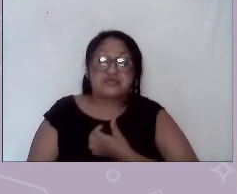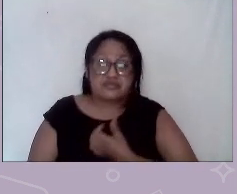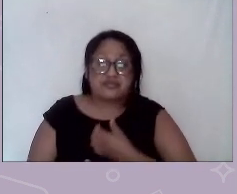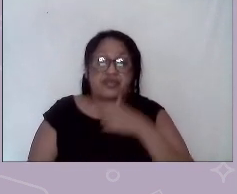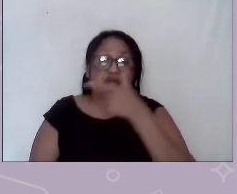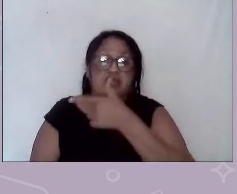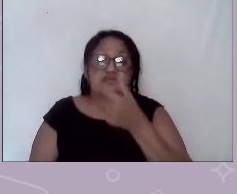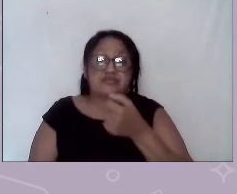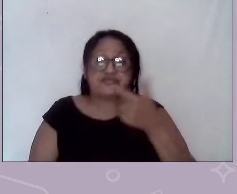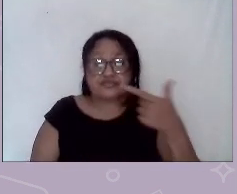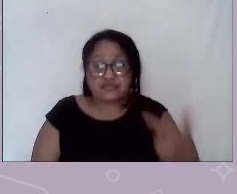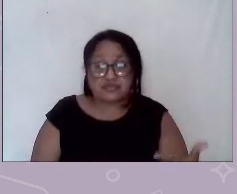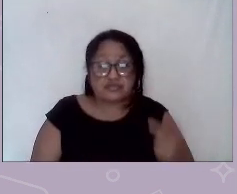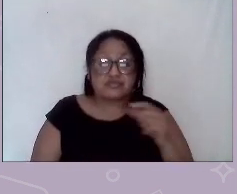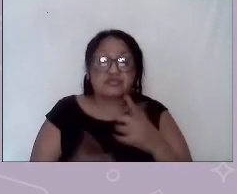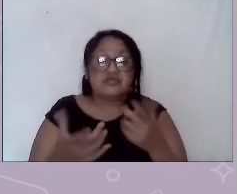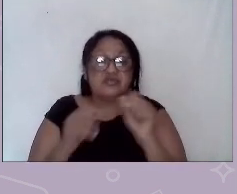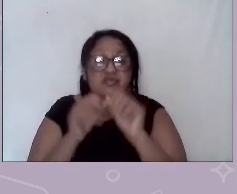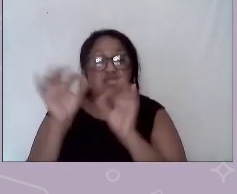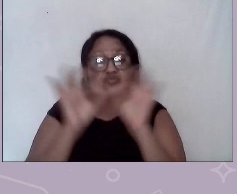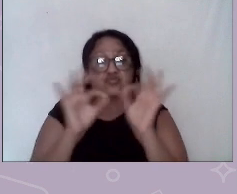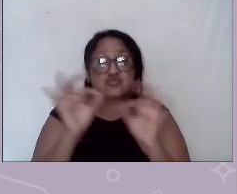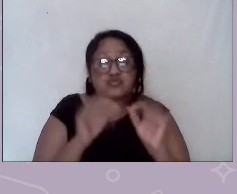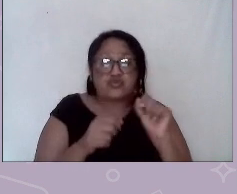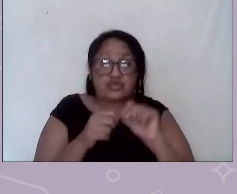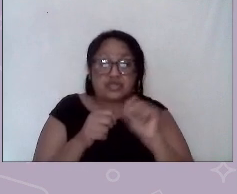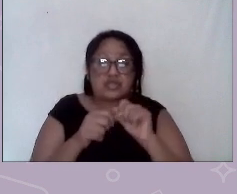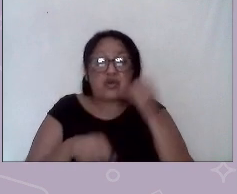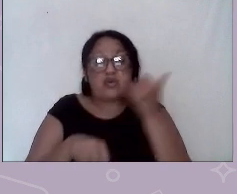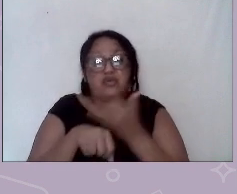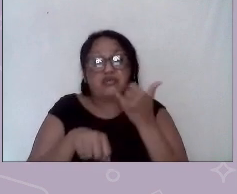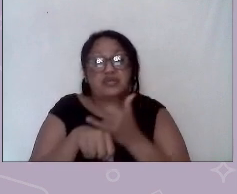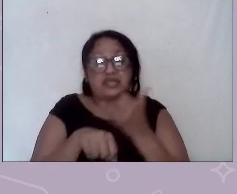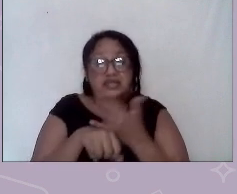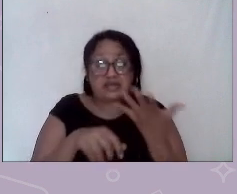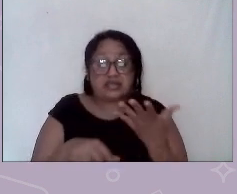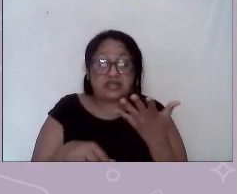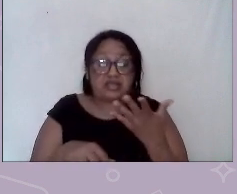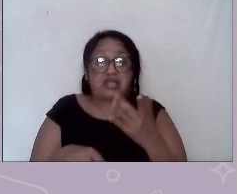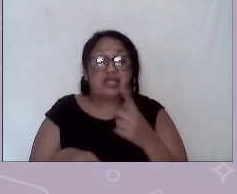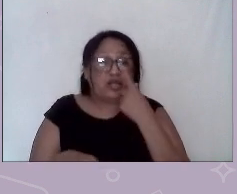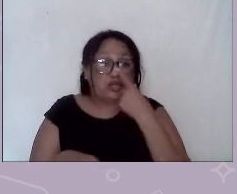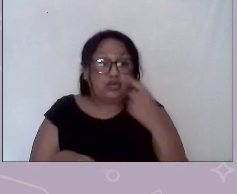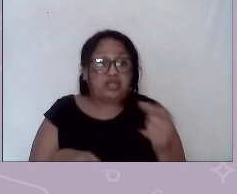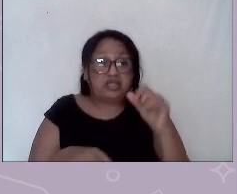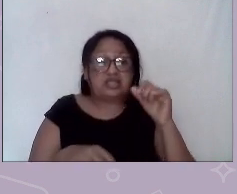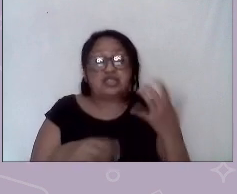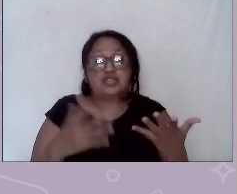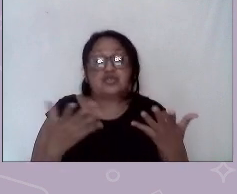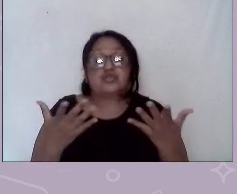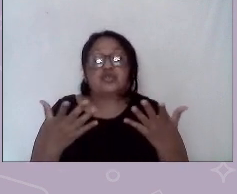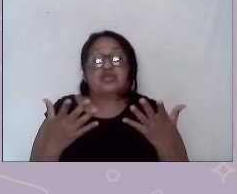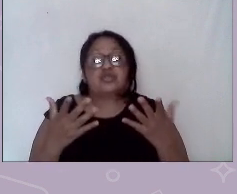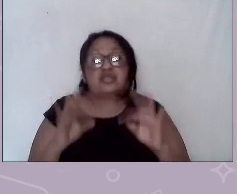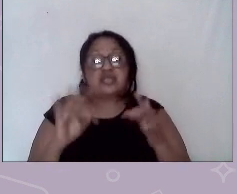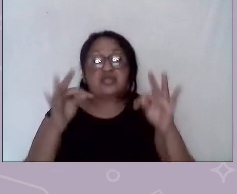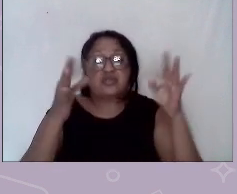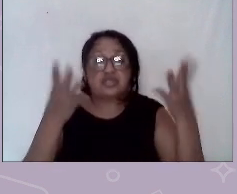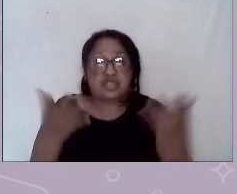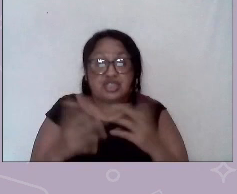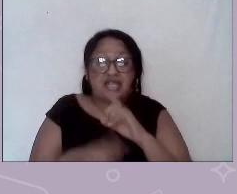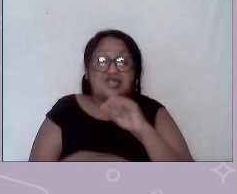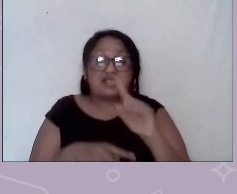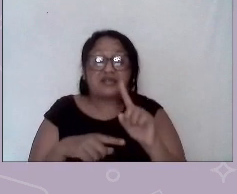foram confeccionadas com metal retirado do lixo eletrônico a partir da coleta de 6